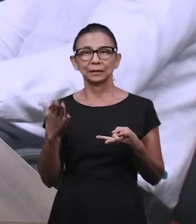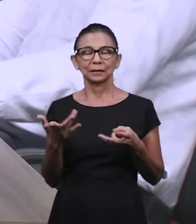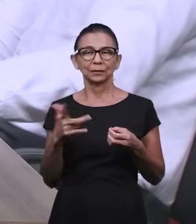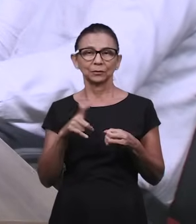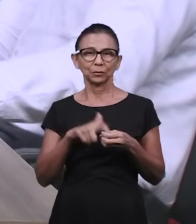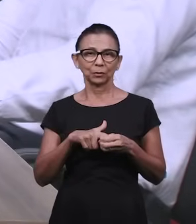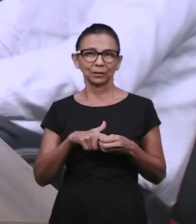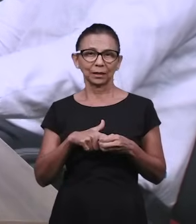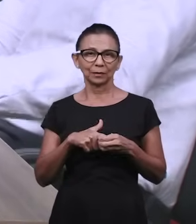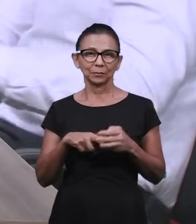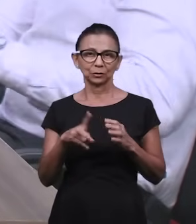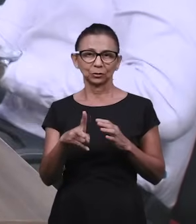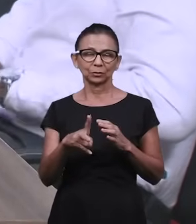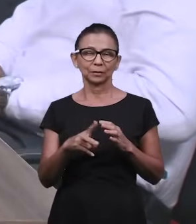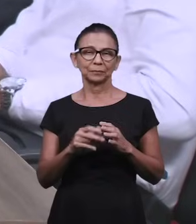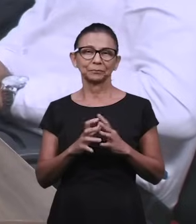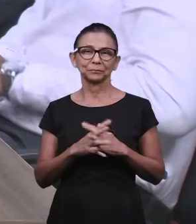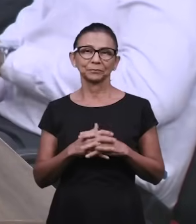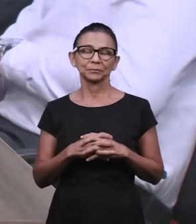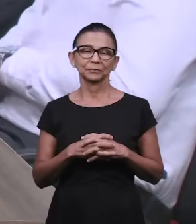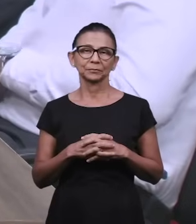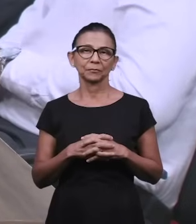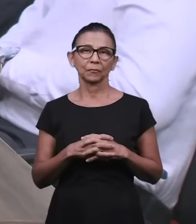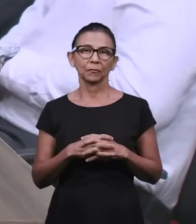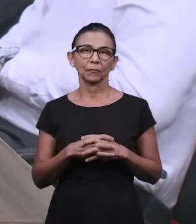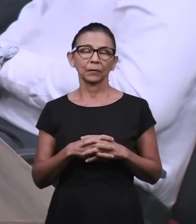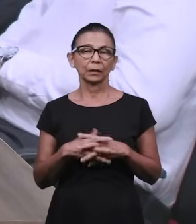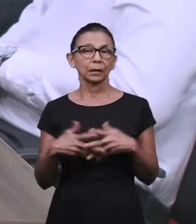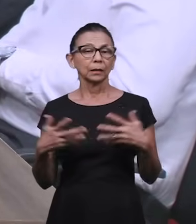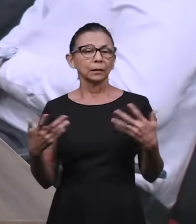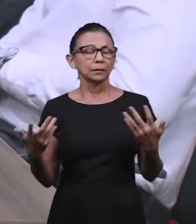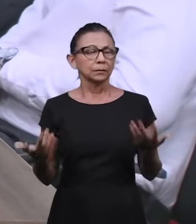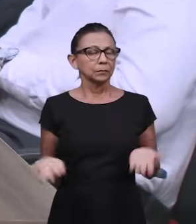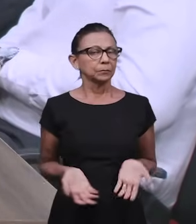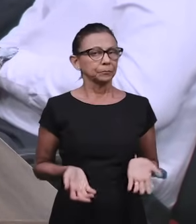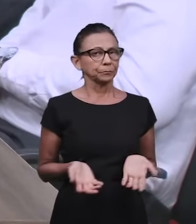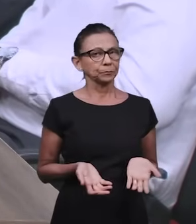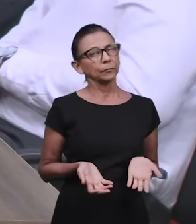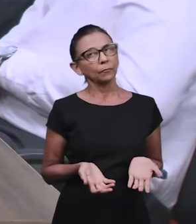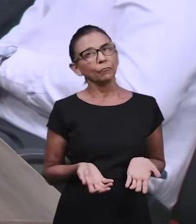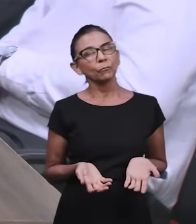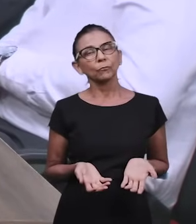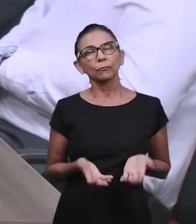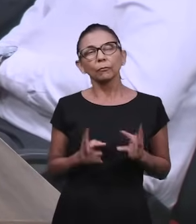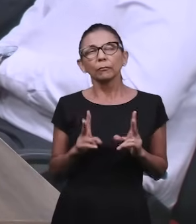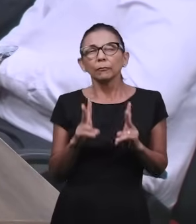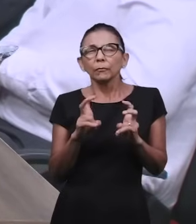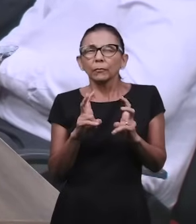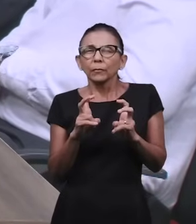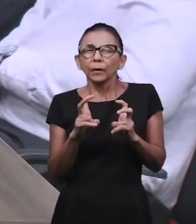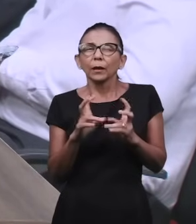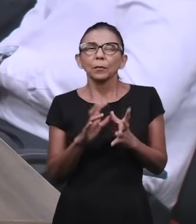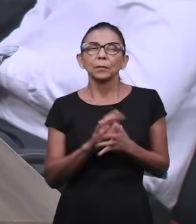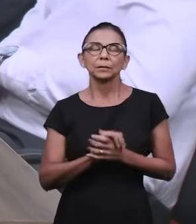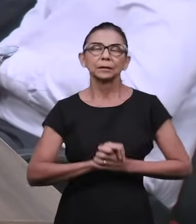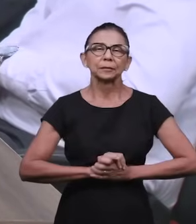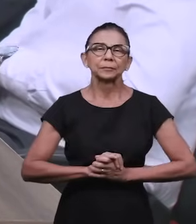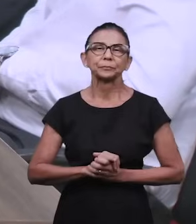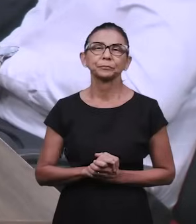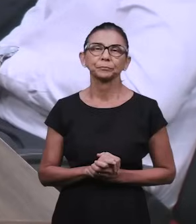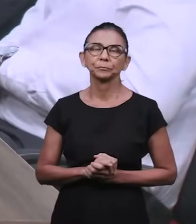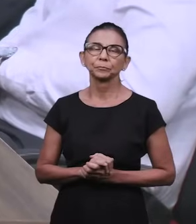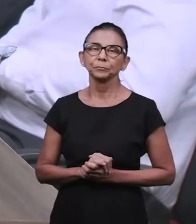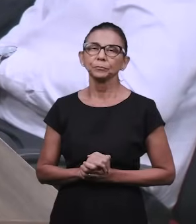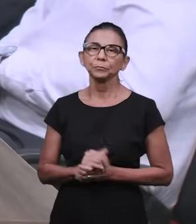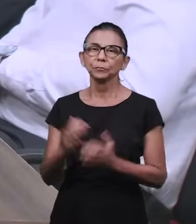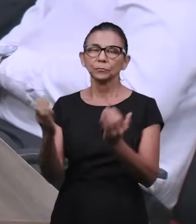Amém, Bom, para a gente poder começar este tema, esse subtema, que é o